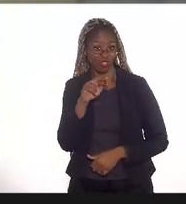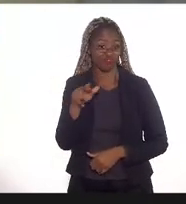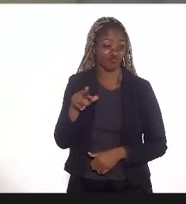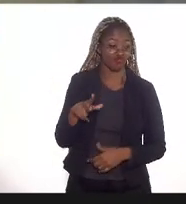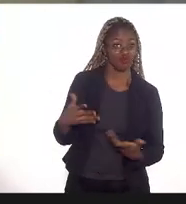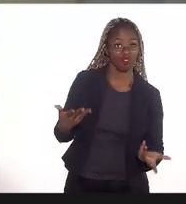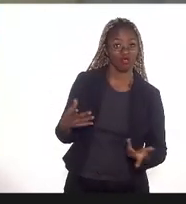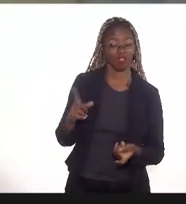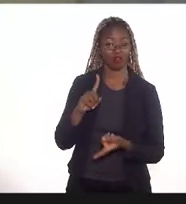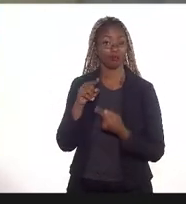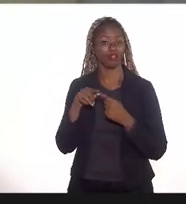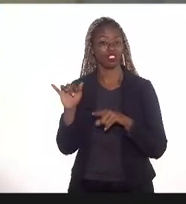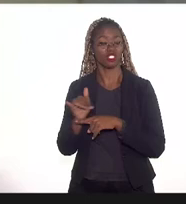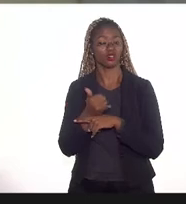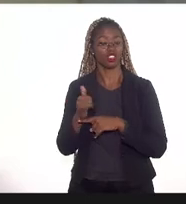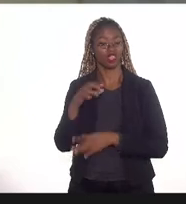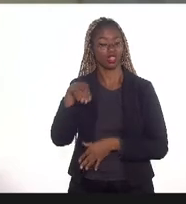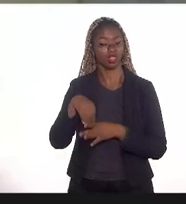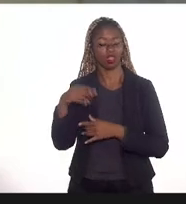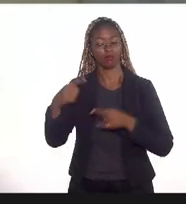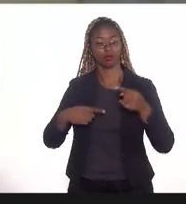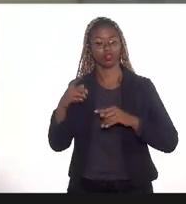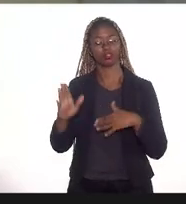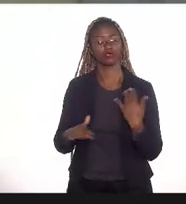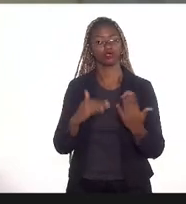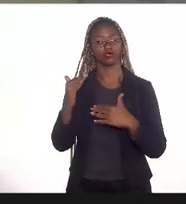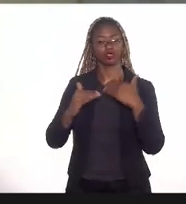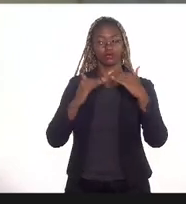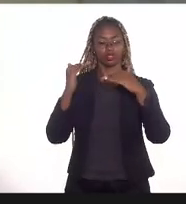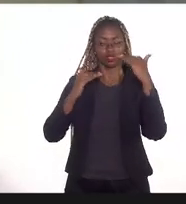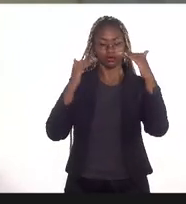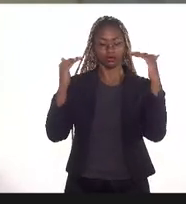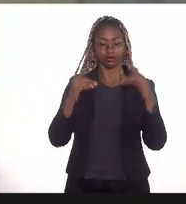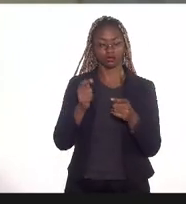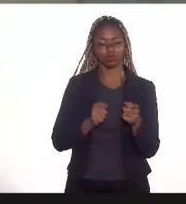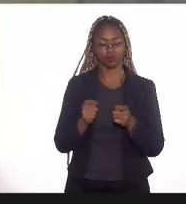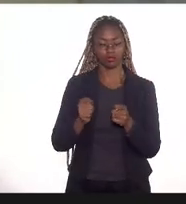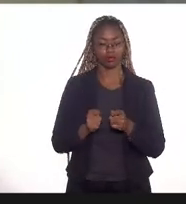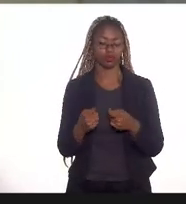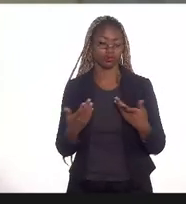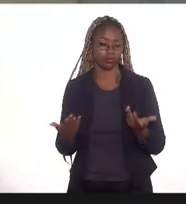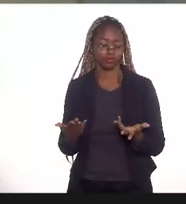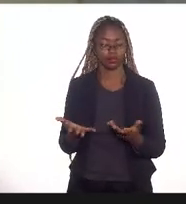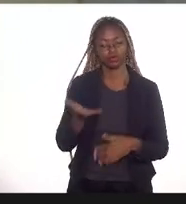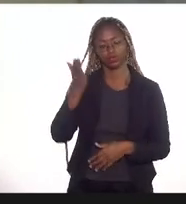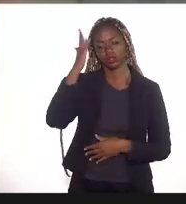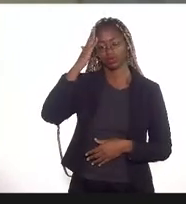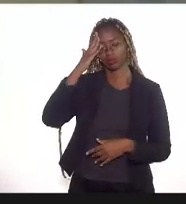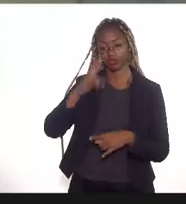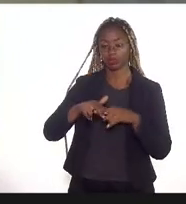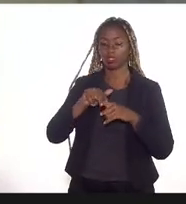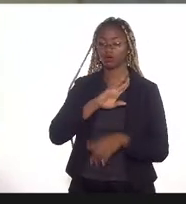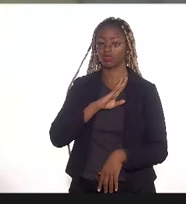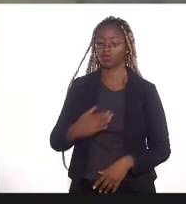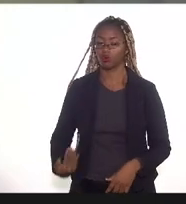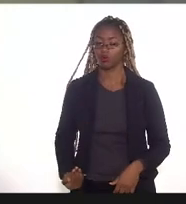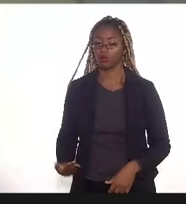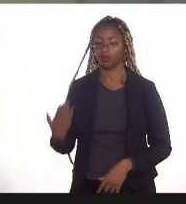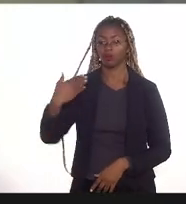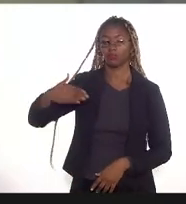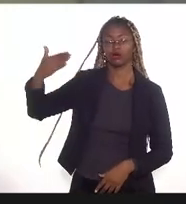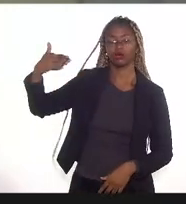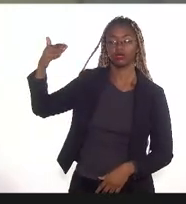estratégica na nossa política de desenvolvimento econômico. Porque em governos pretéritos,